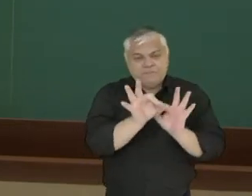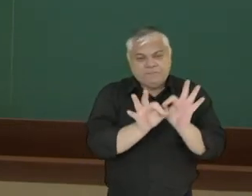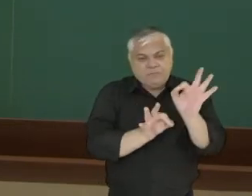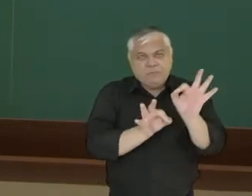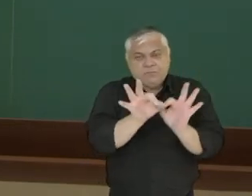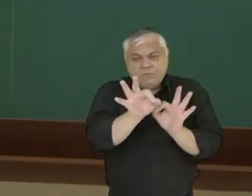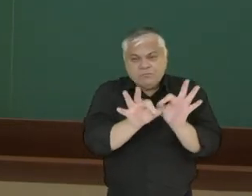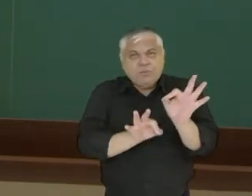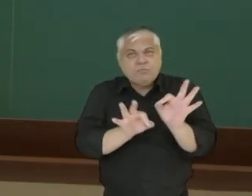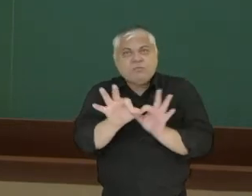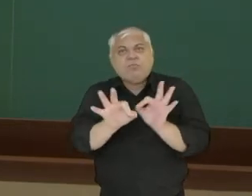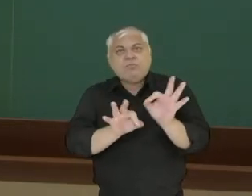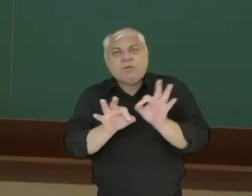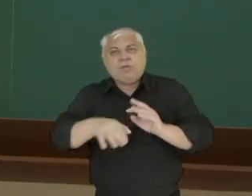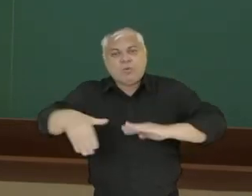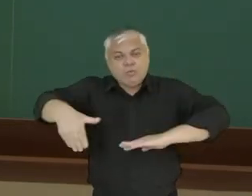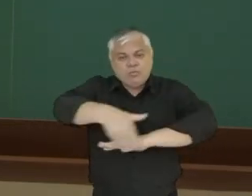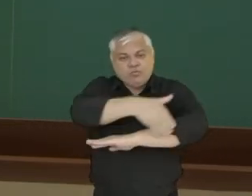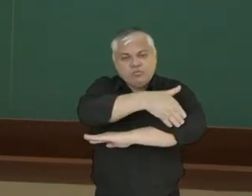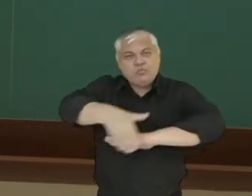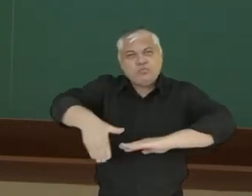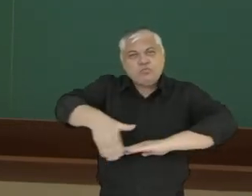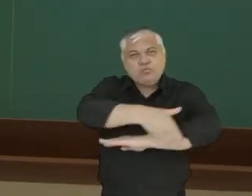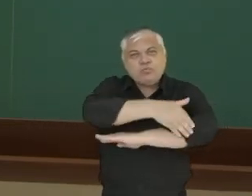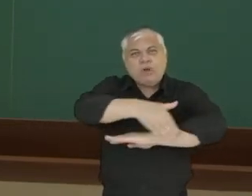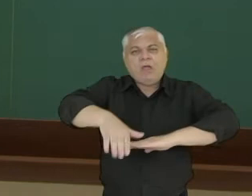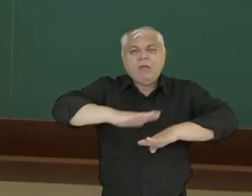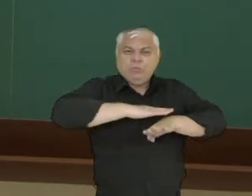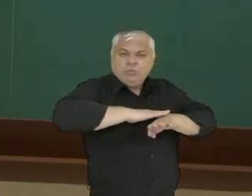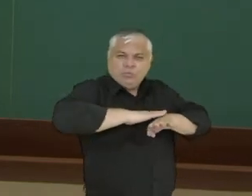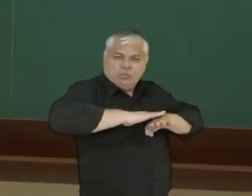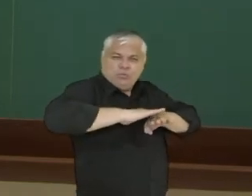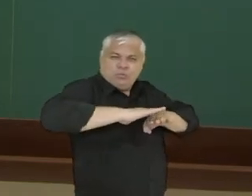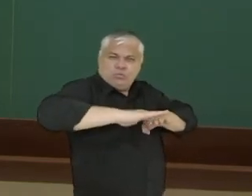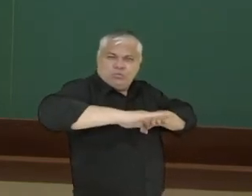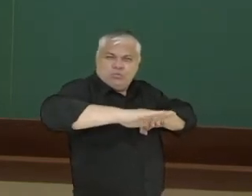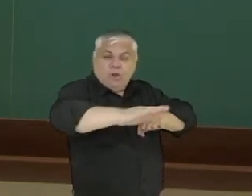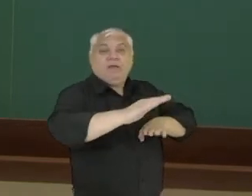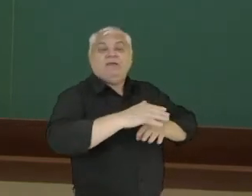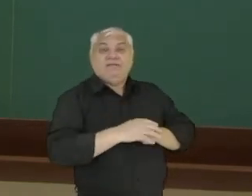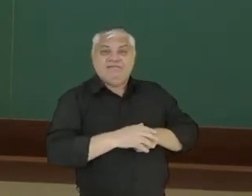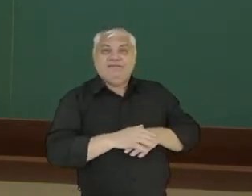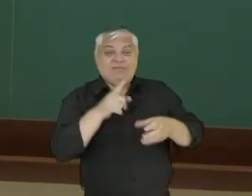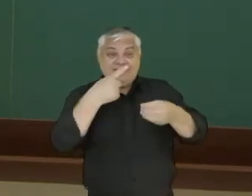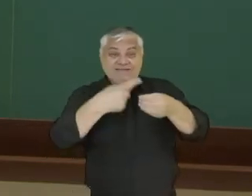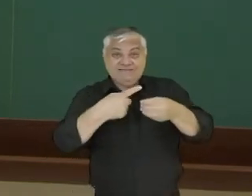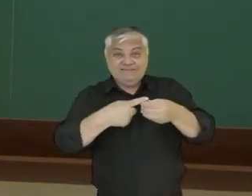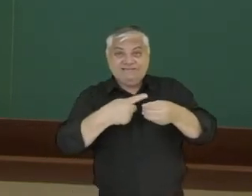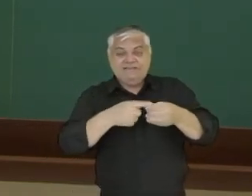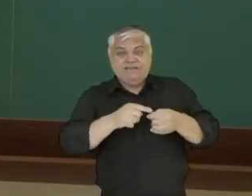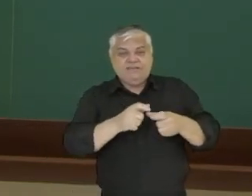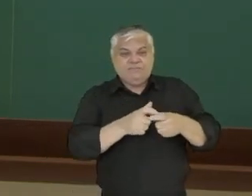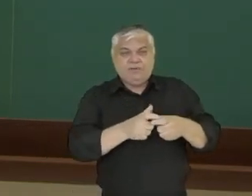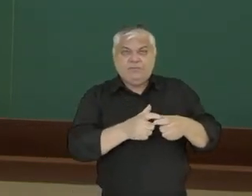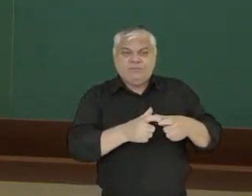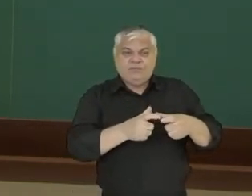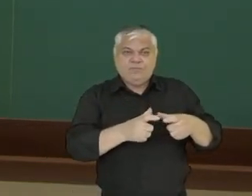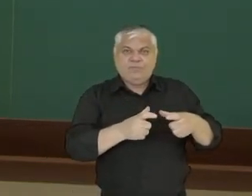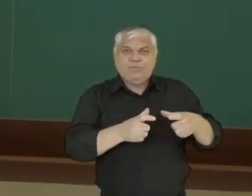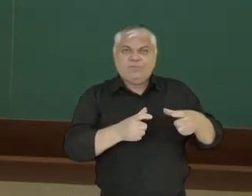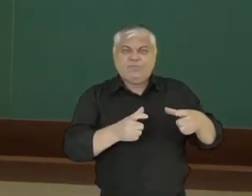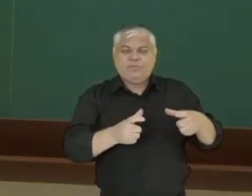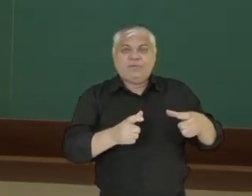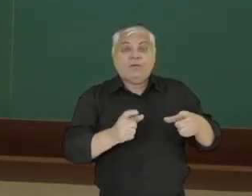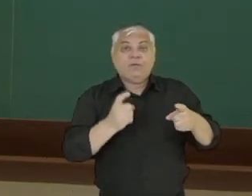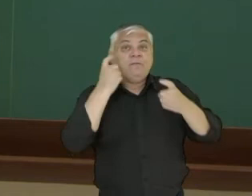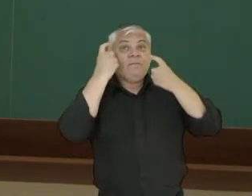ordenamento das avenidas, das ruas. Então, foi uma cidade que, à medida com que ela foi crescendo, houve-se uma